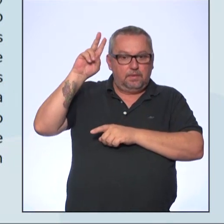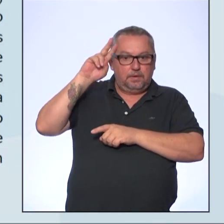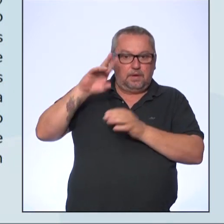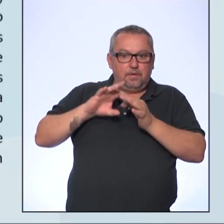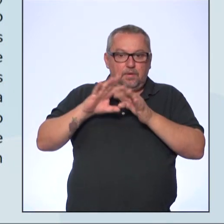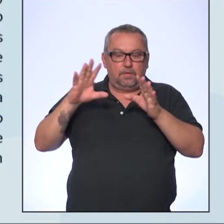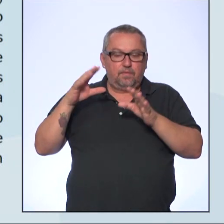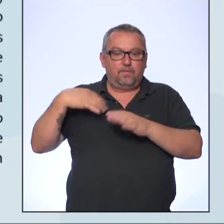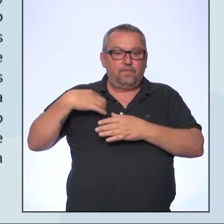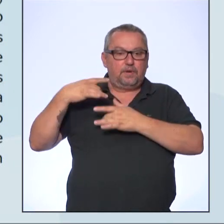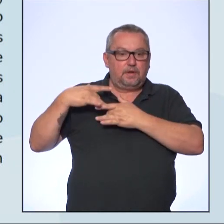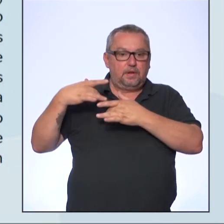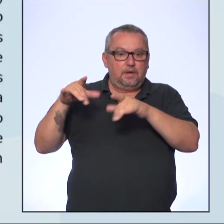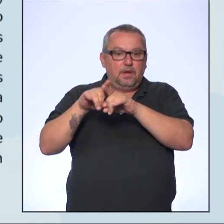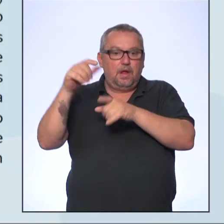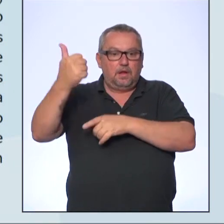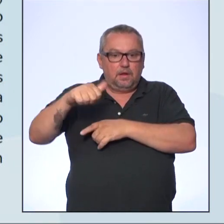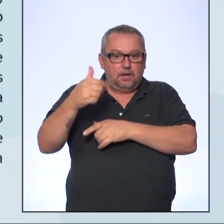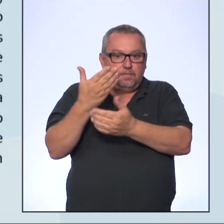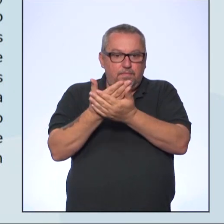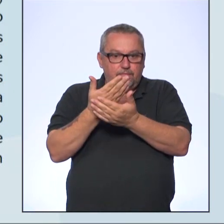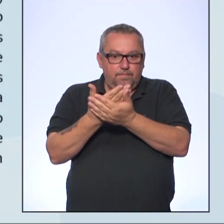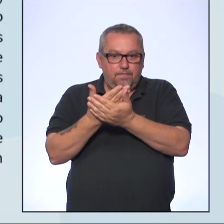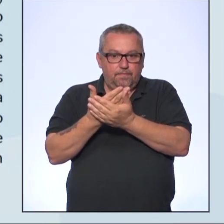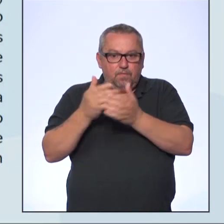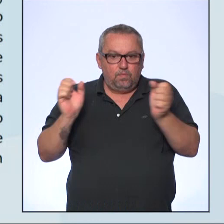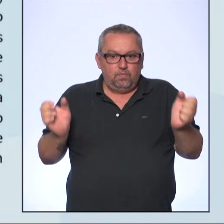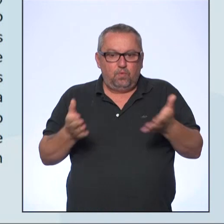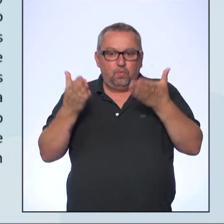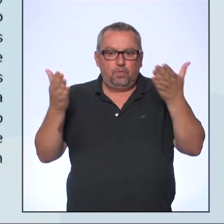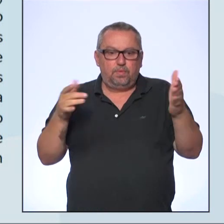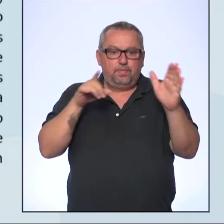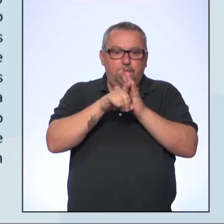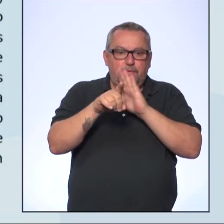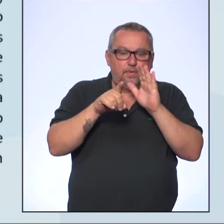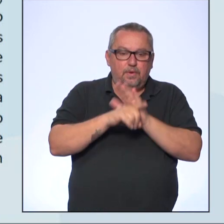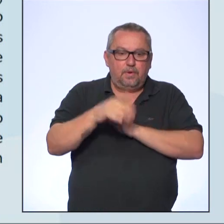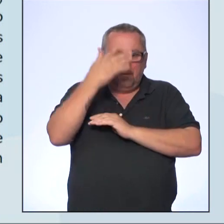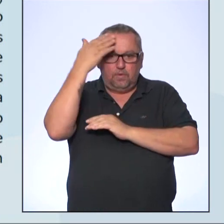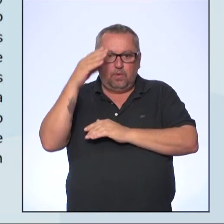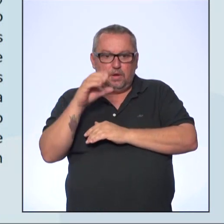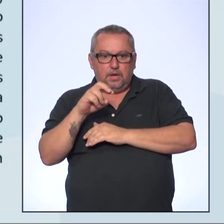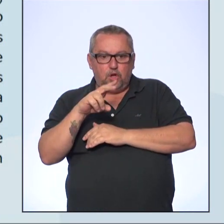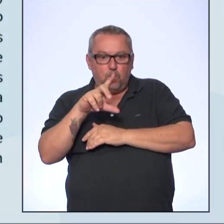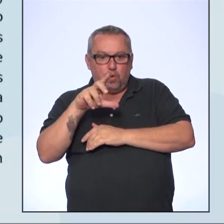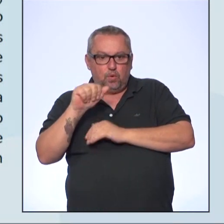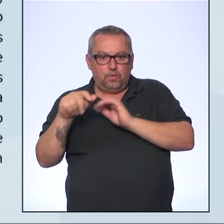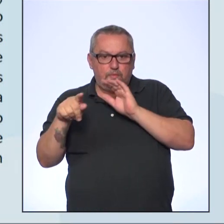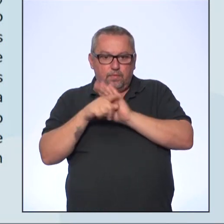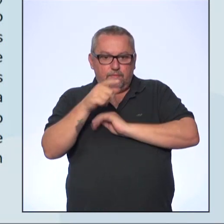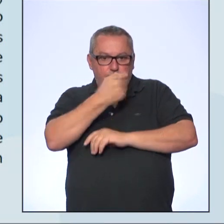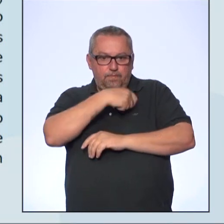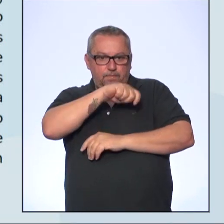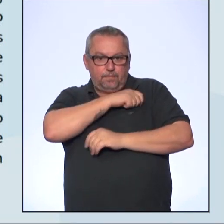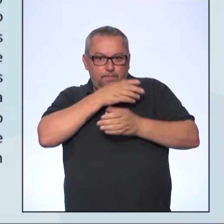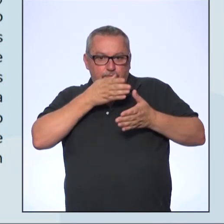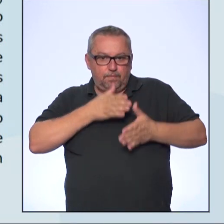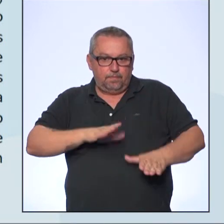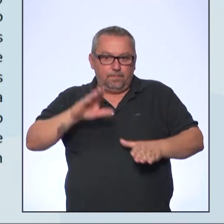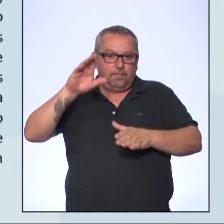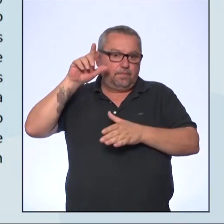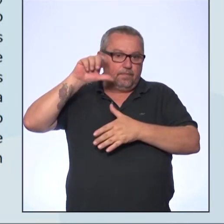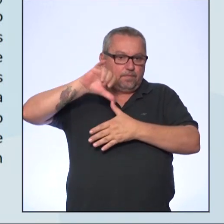fraternidade analisados durante as últimas aulas impulsionaram os questionamentos dos crioulos, descendentes de espanhóis nascidos no